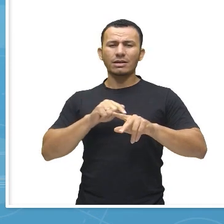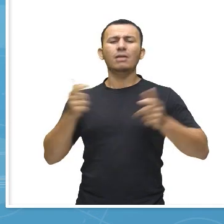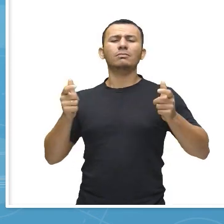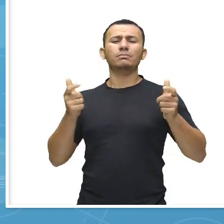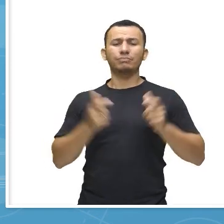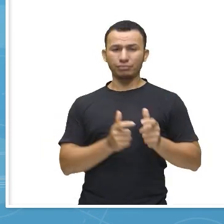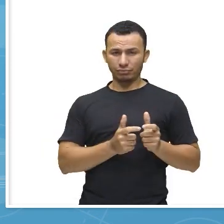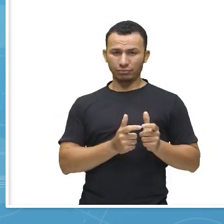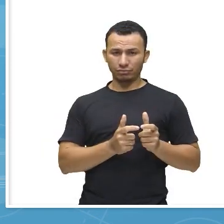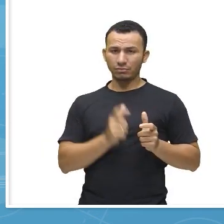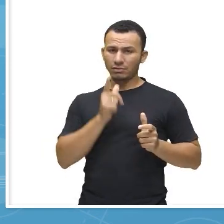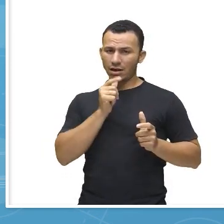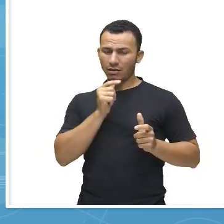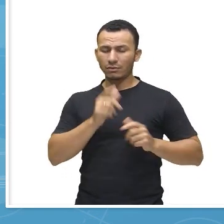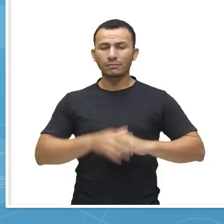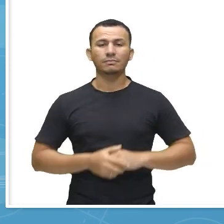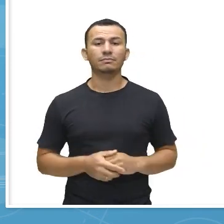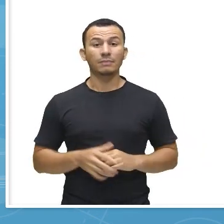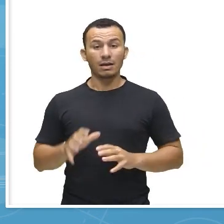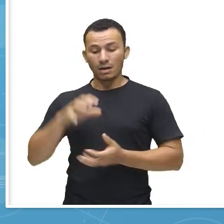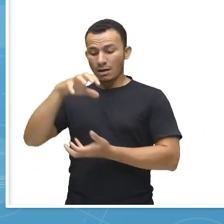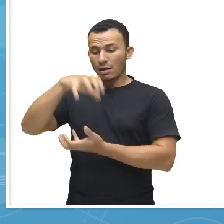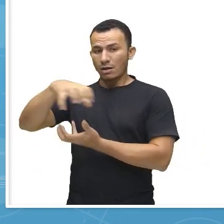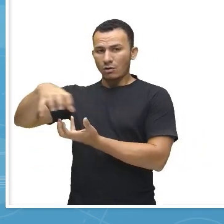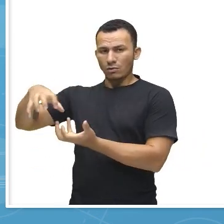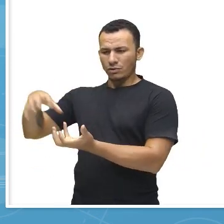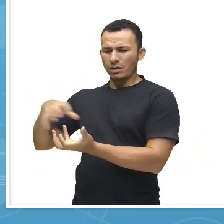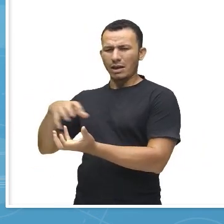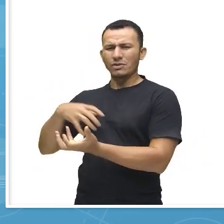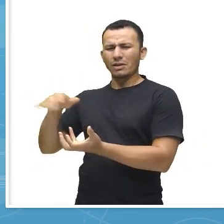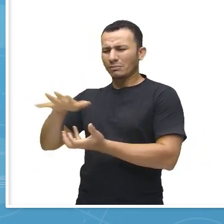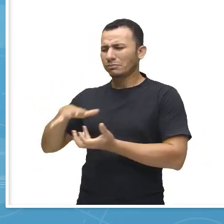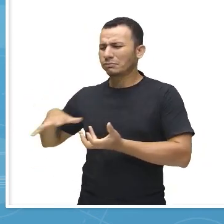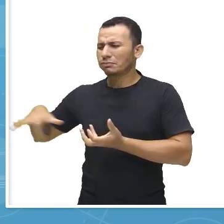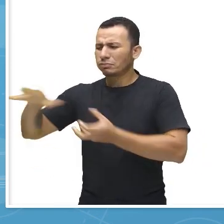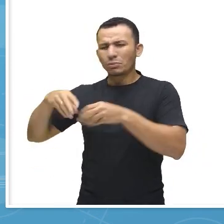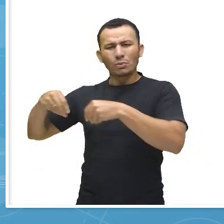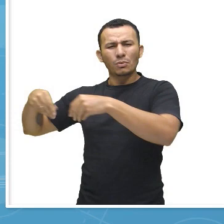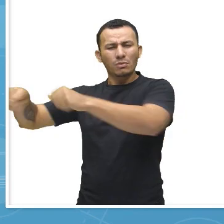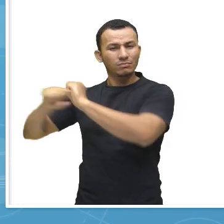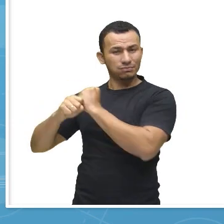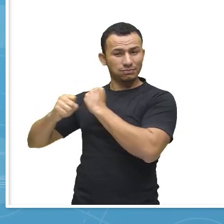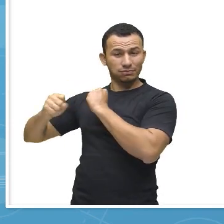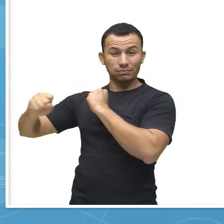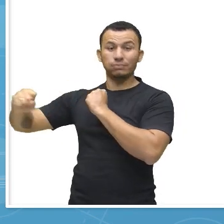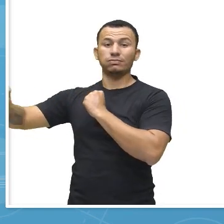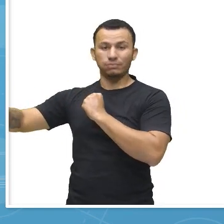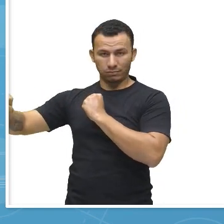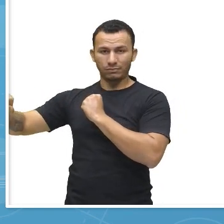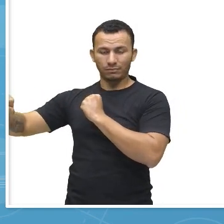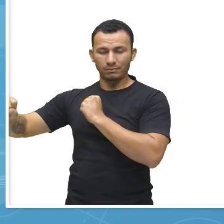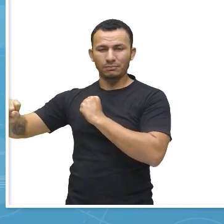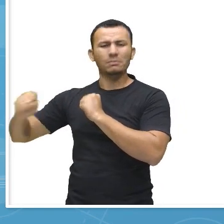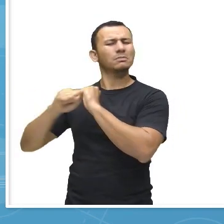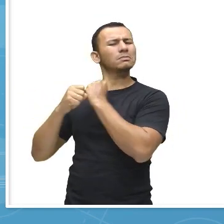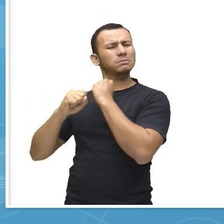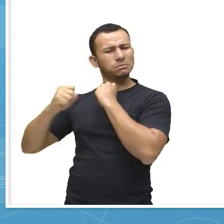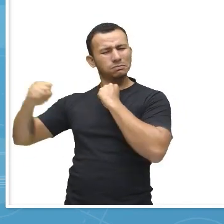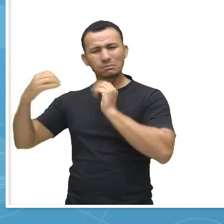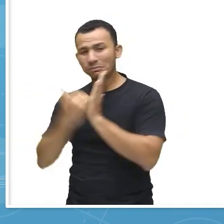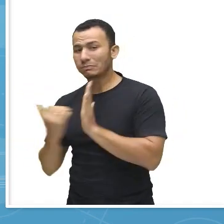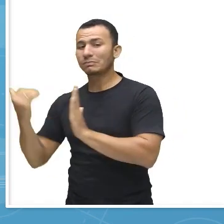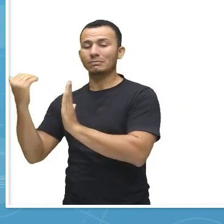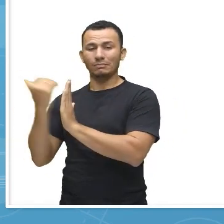Espera lá, continente, ou seja, toda aquela massa terrestre grande, tá? Então, enormes